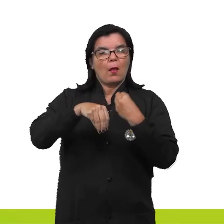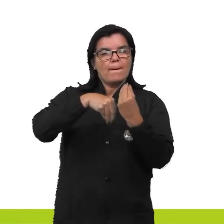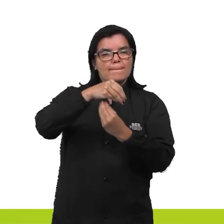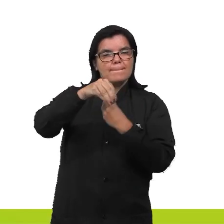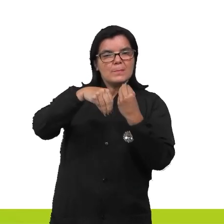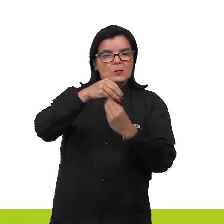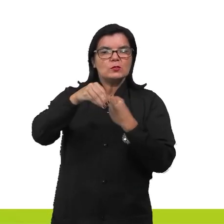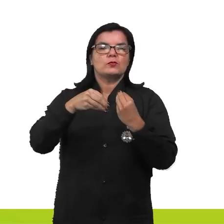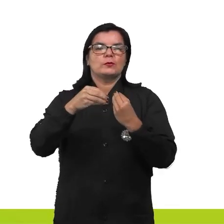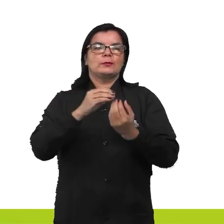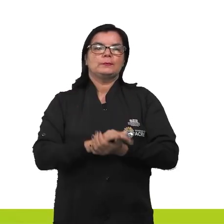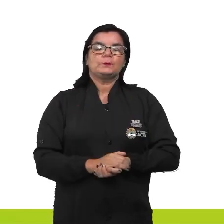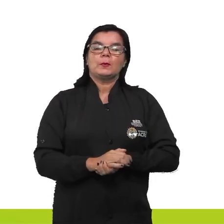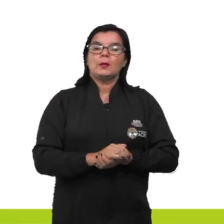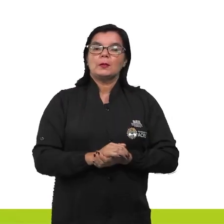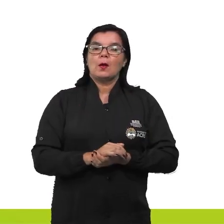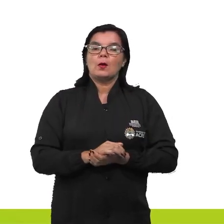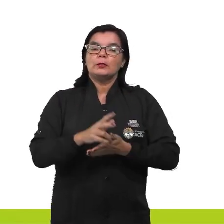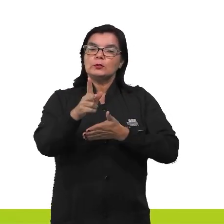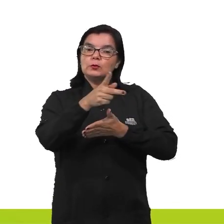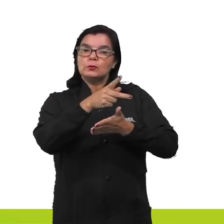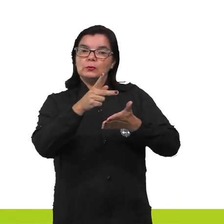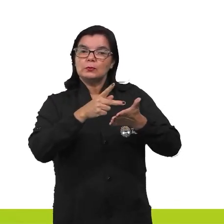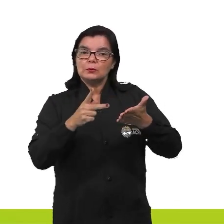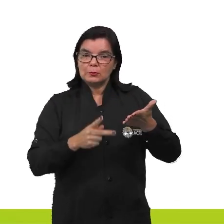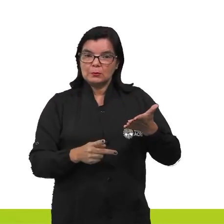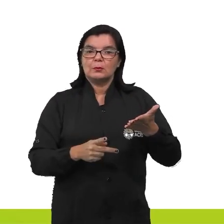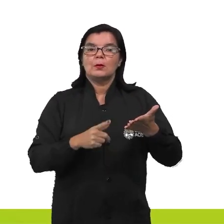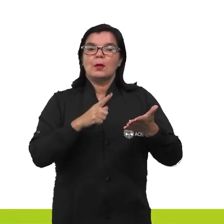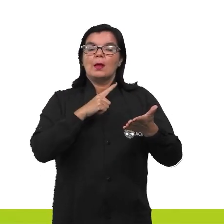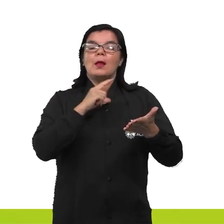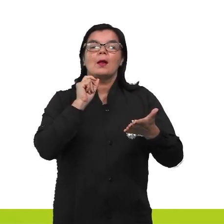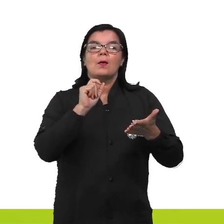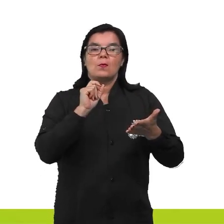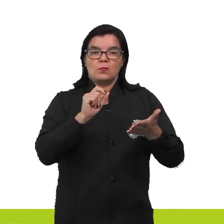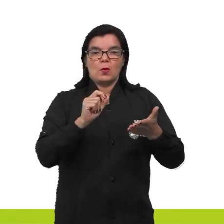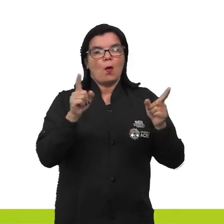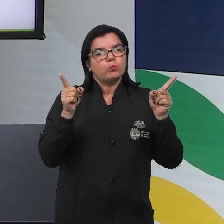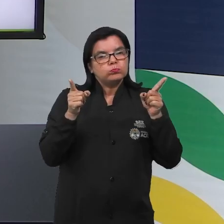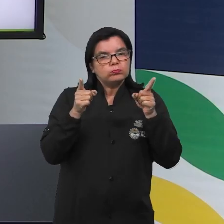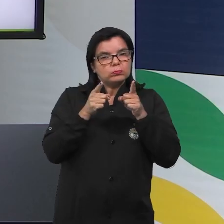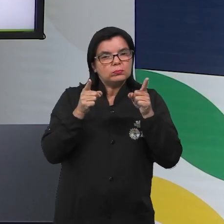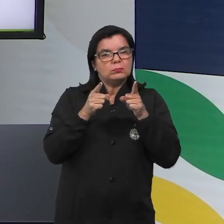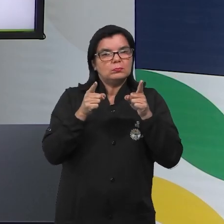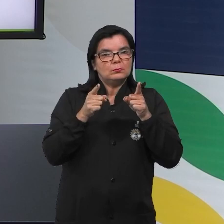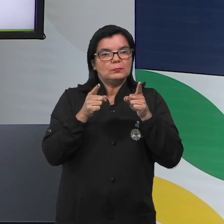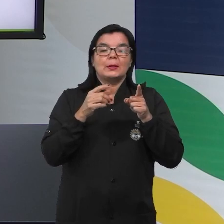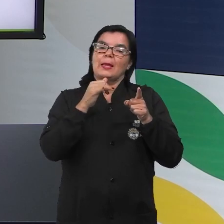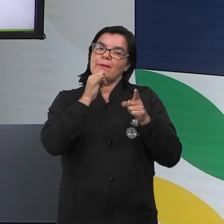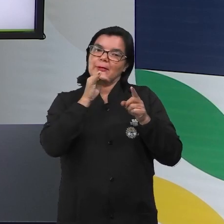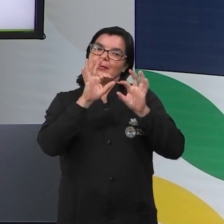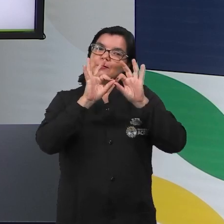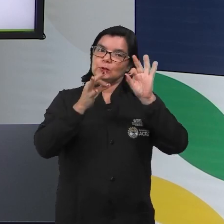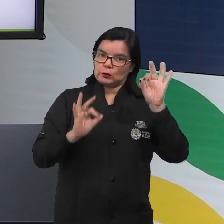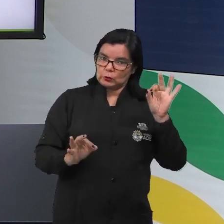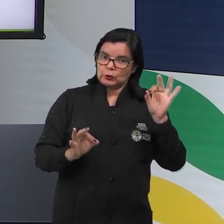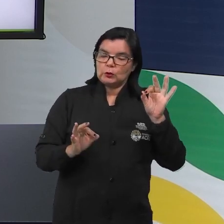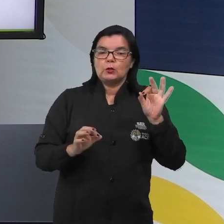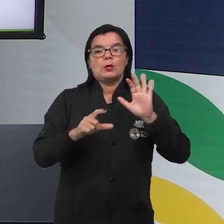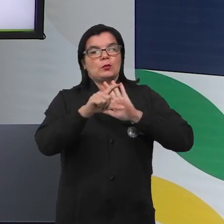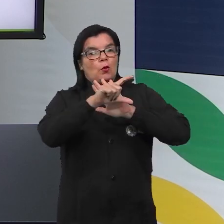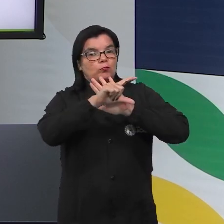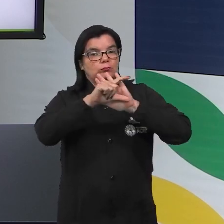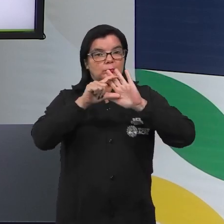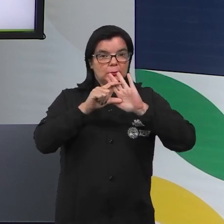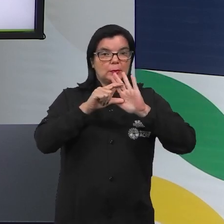tá? Então, esse poema que eu trouxe para vocês, ele é curto, ele é longo, na verdade, eu trouxe só um trecho,